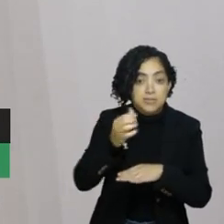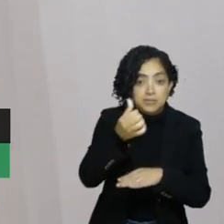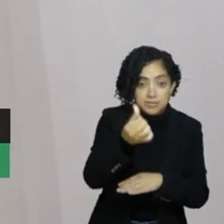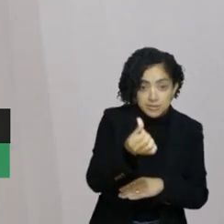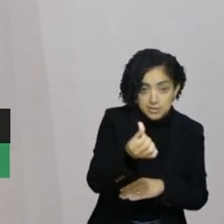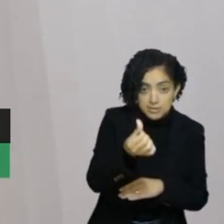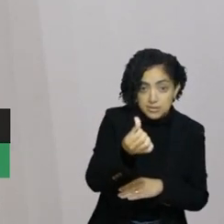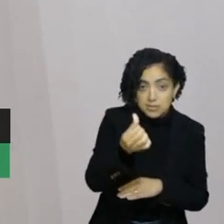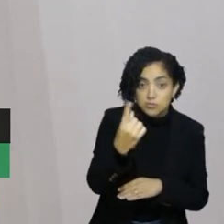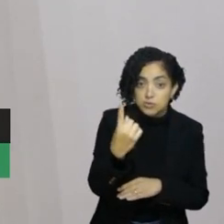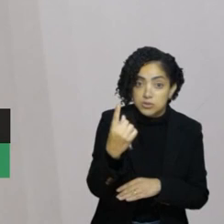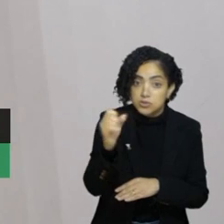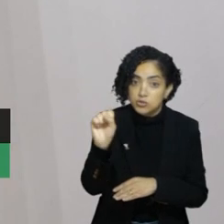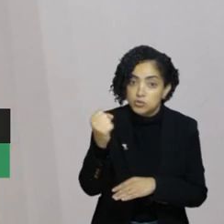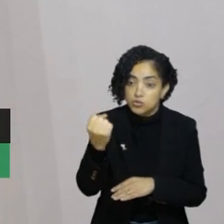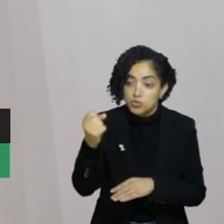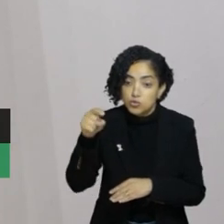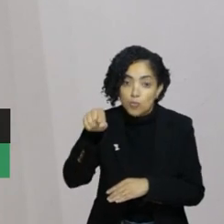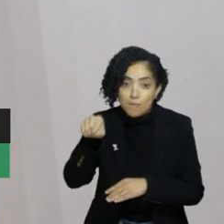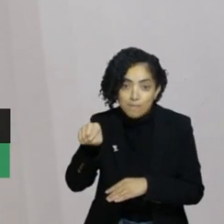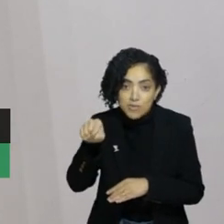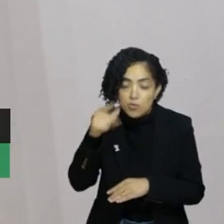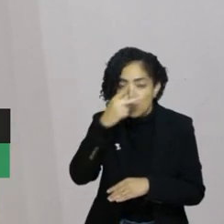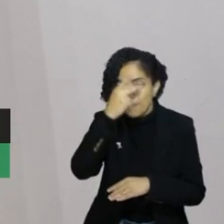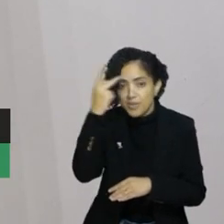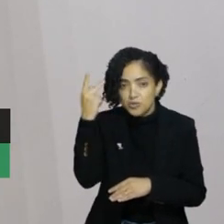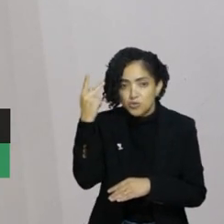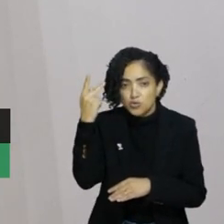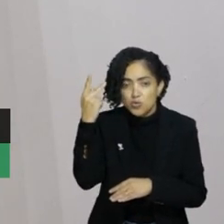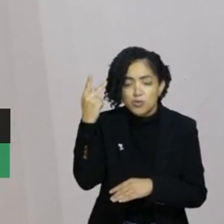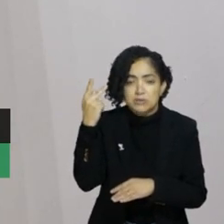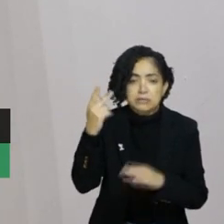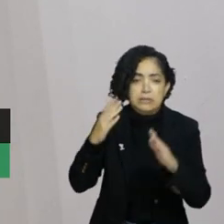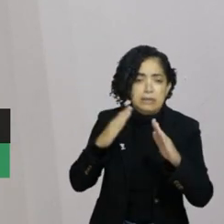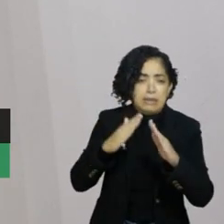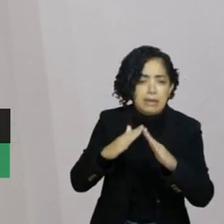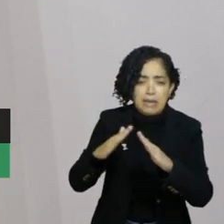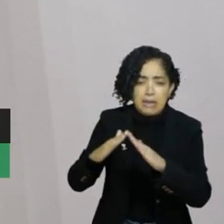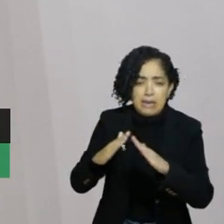618 mil pessoas desabrigadas e